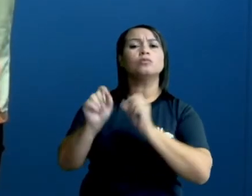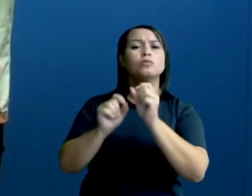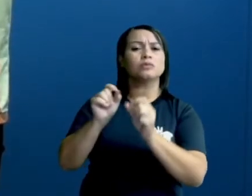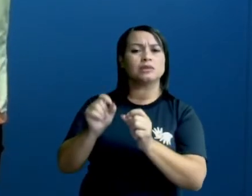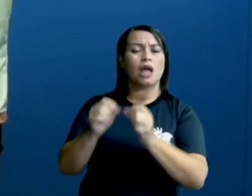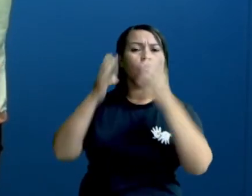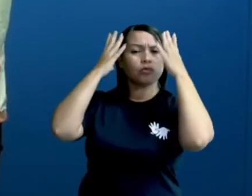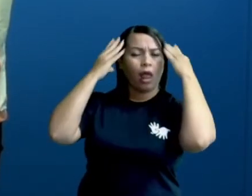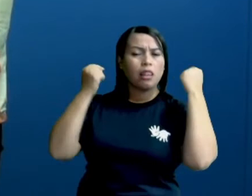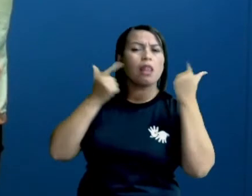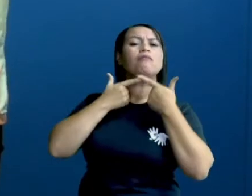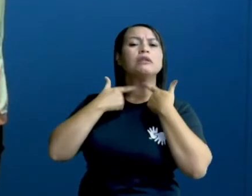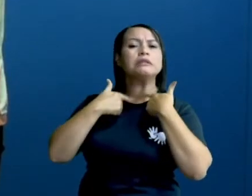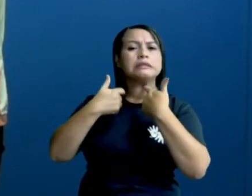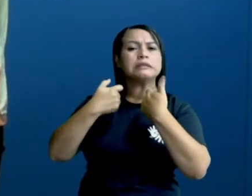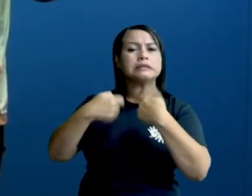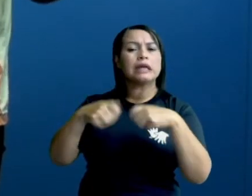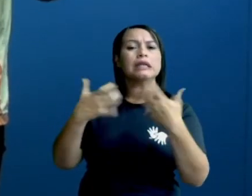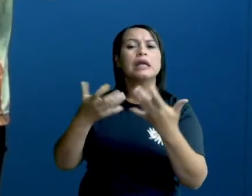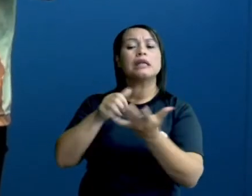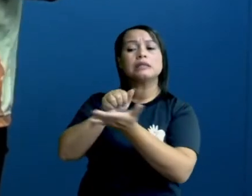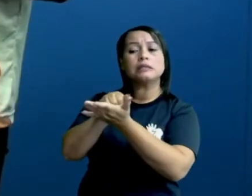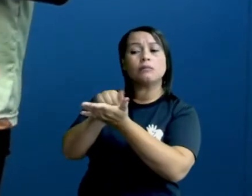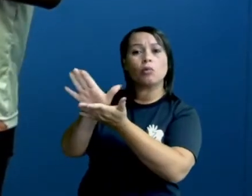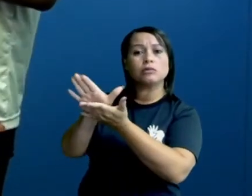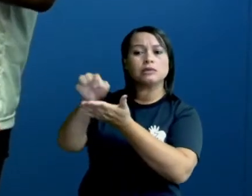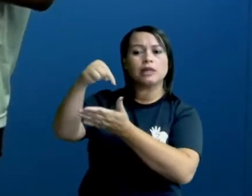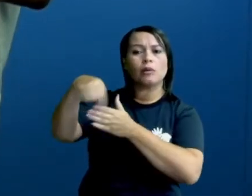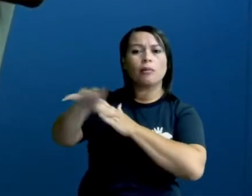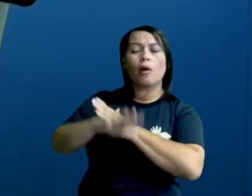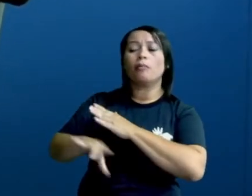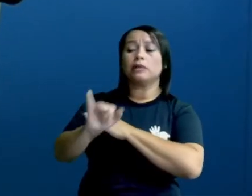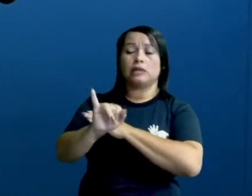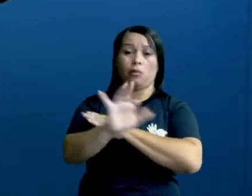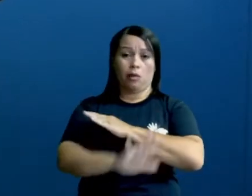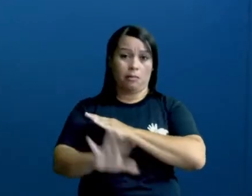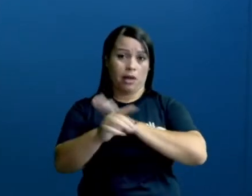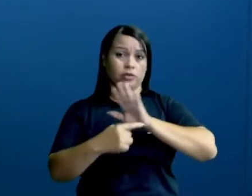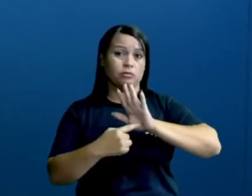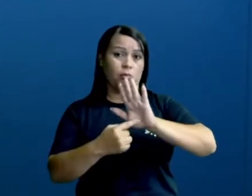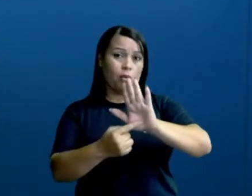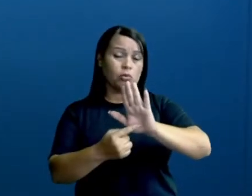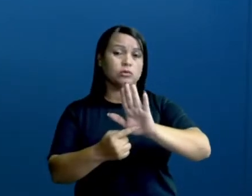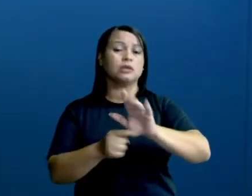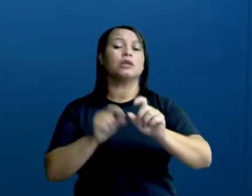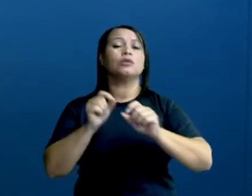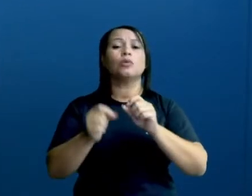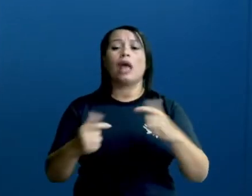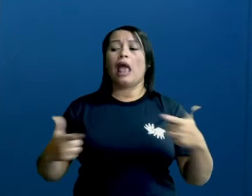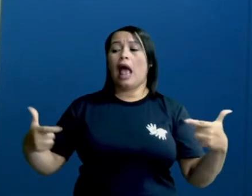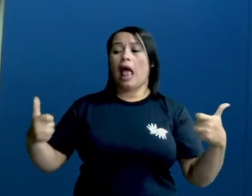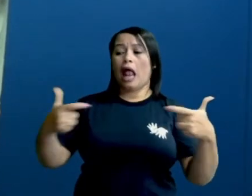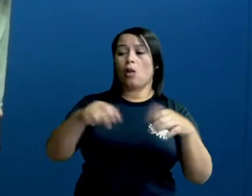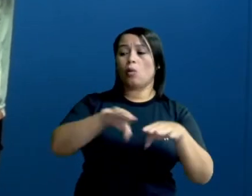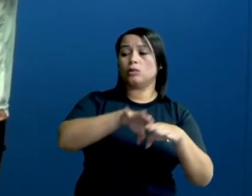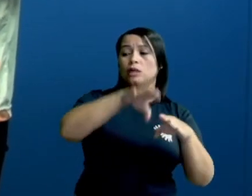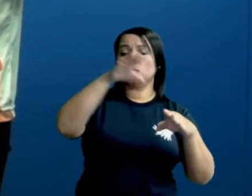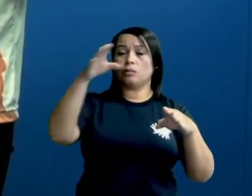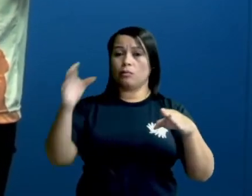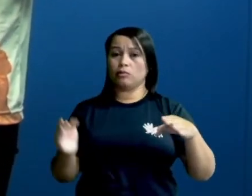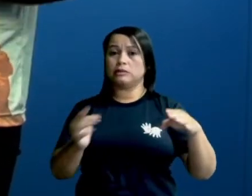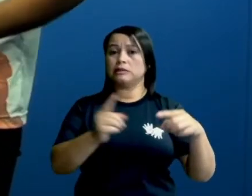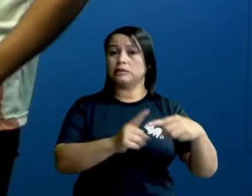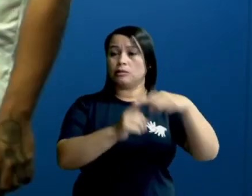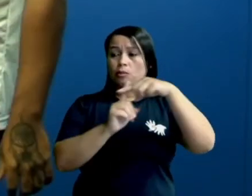necessidade de expulsá-los aqui do nosso território. Isso aqui é uma imagem representando a Batalha do Monte das Tabocas, que eu trouxe